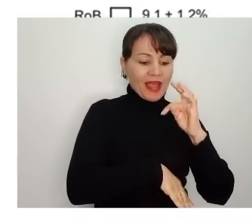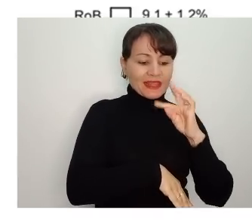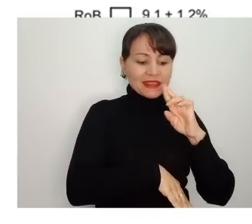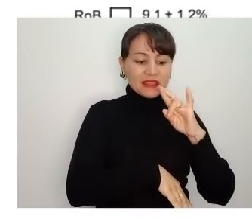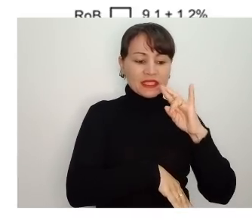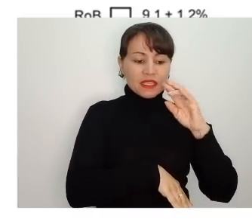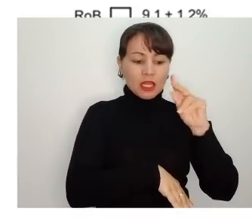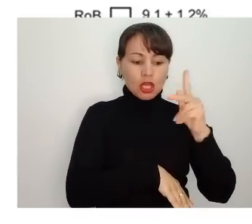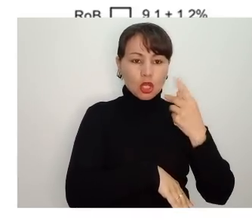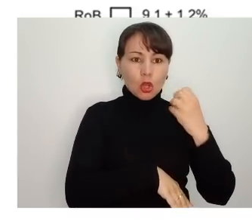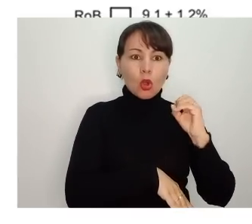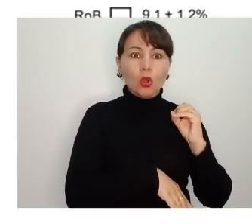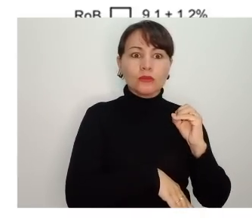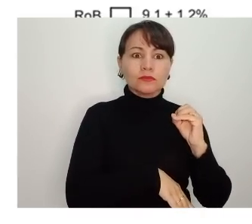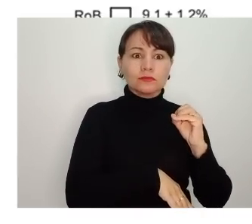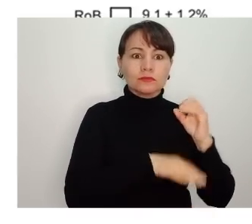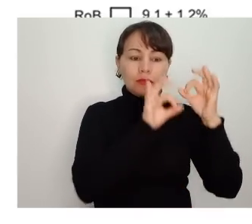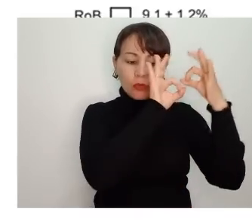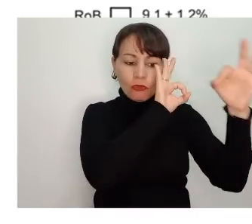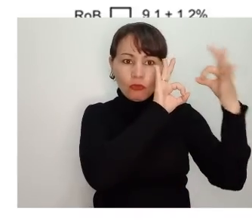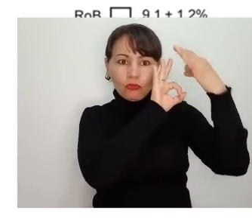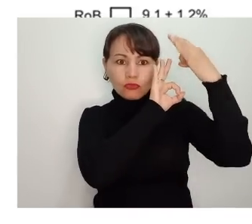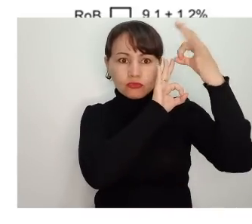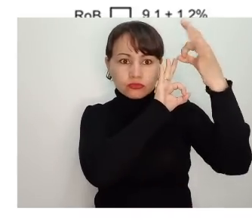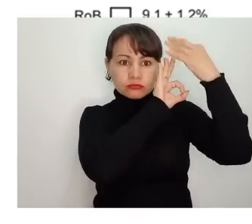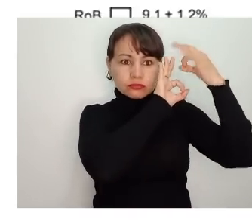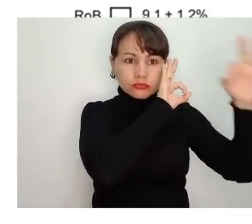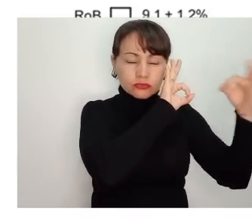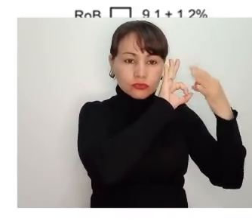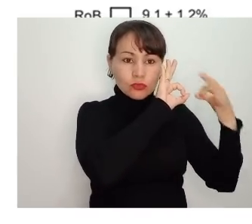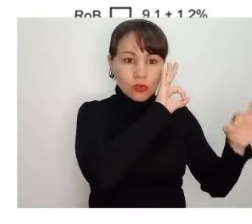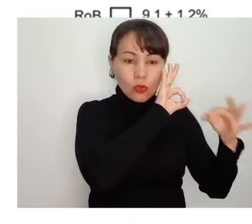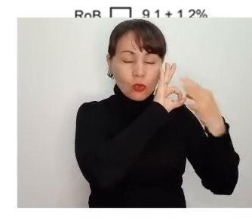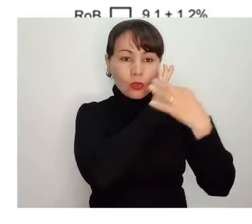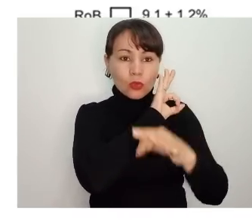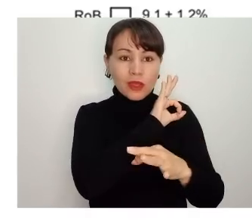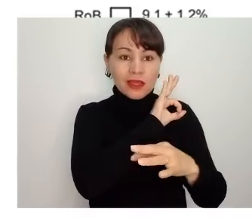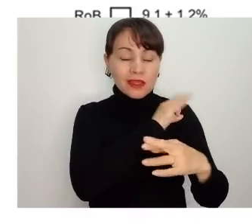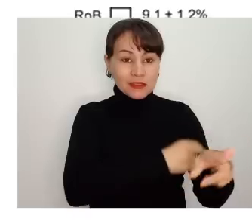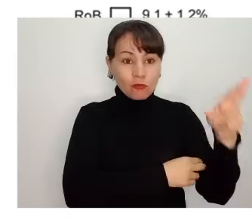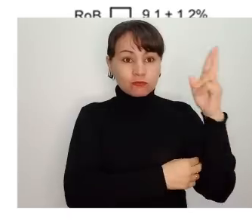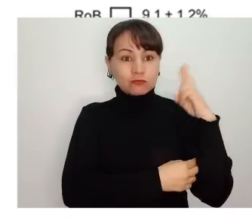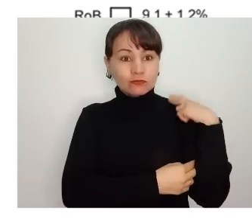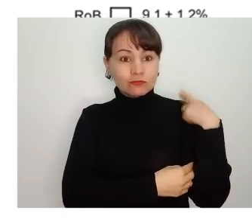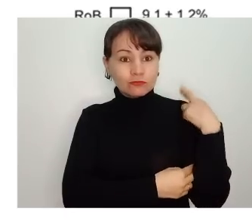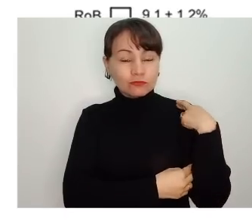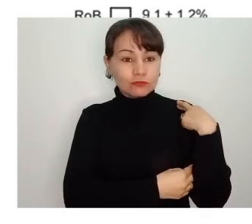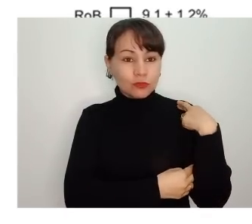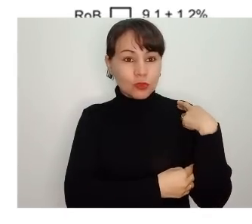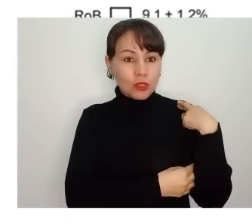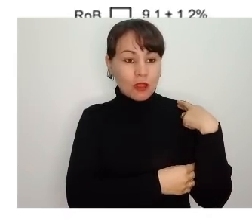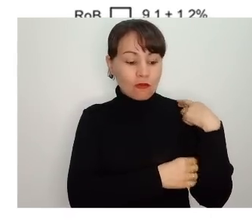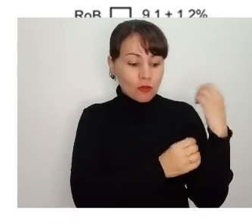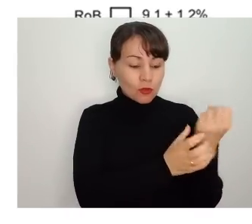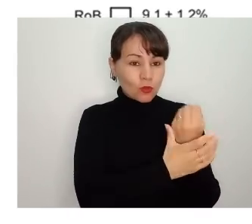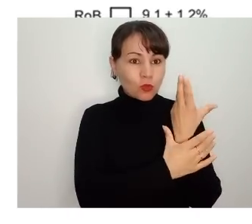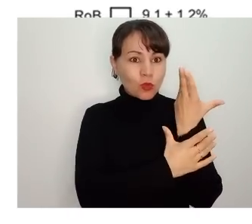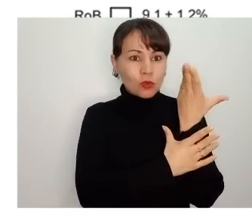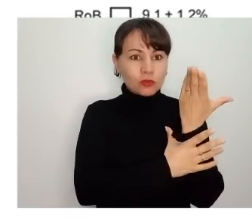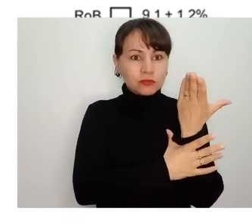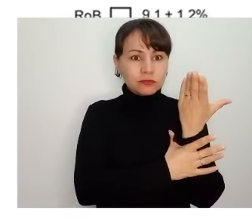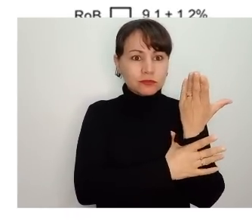quatrilhões de circuitos formados. E esses circuitos, eles são responsáveis